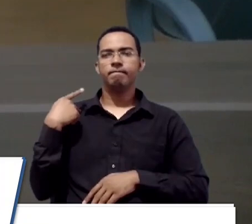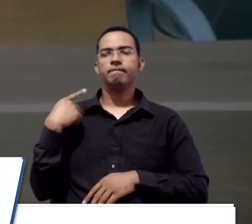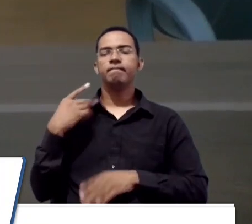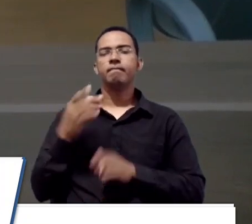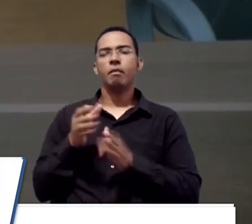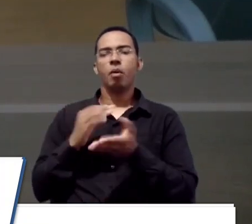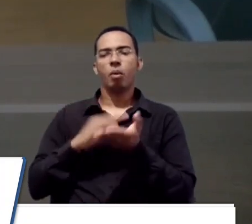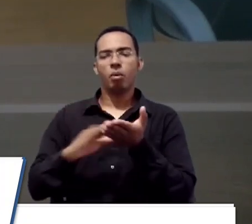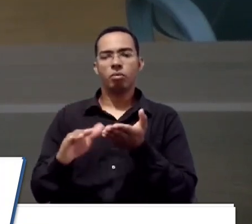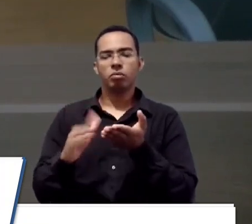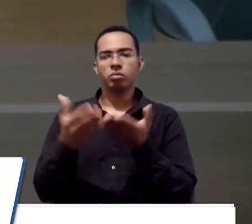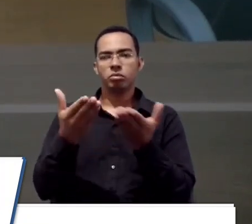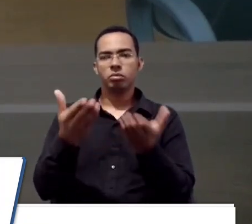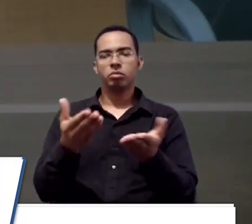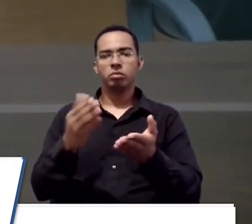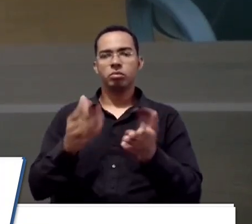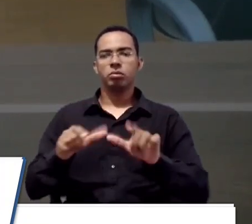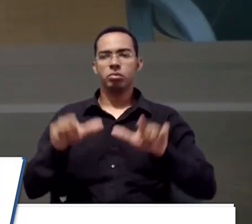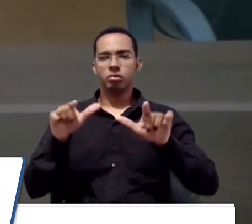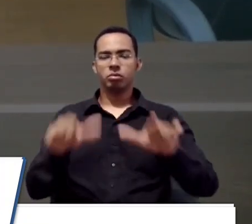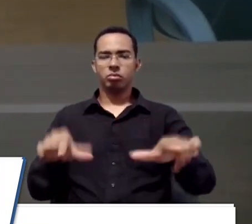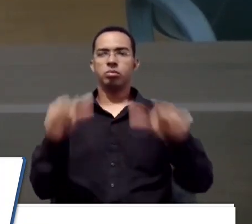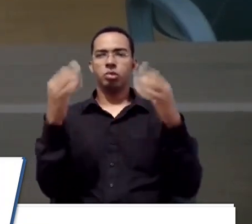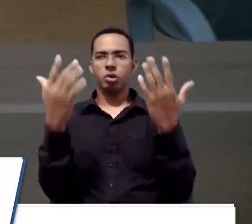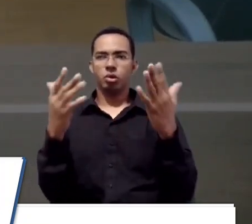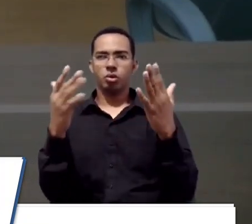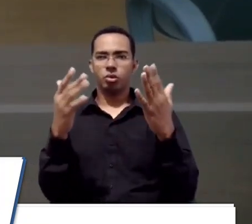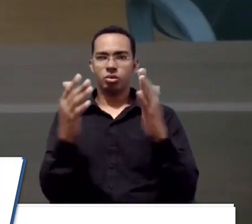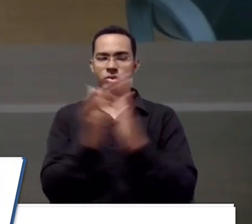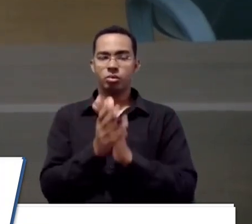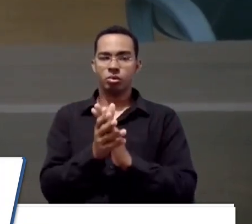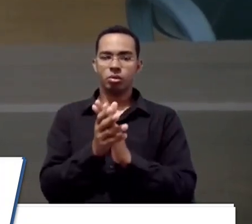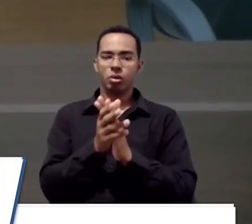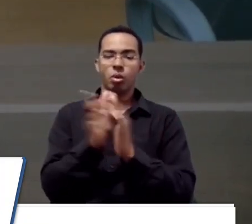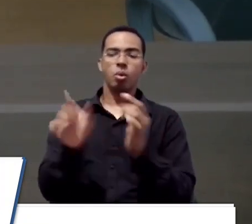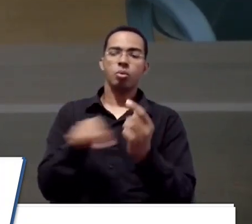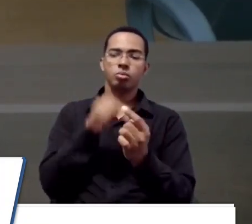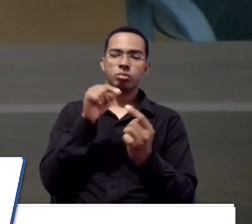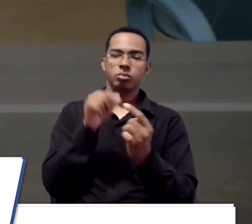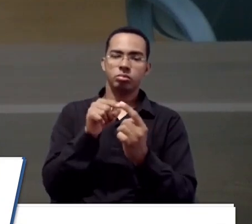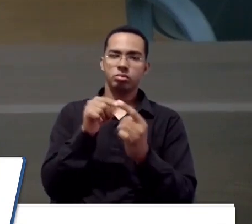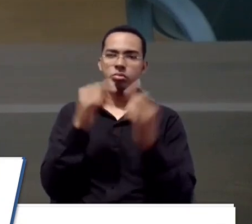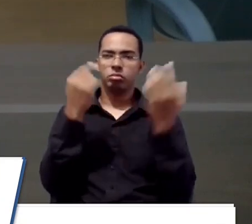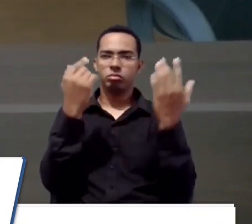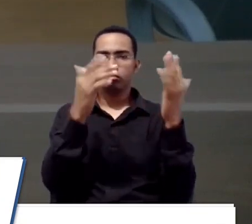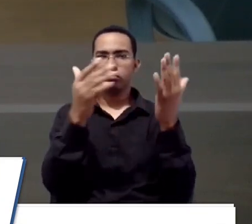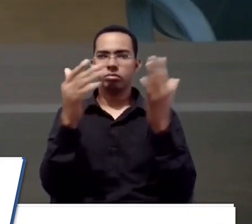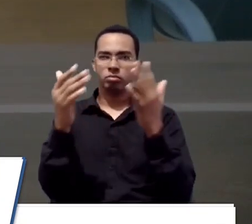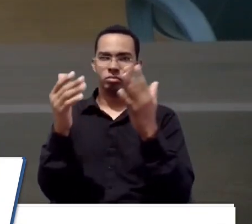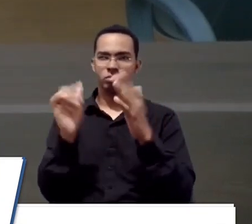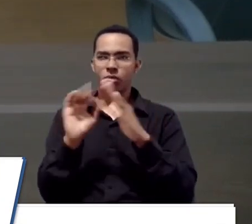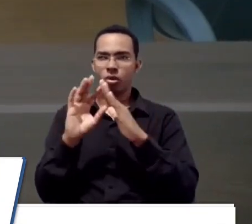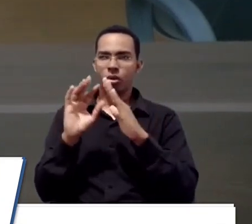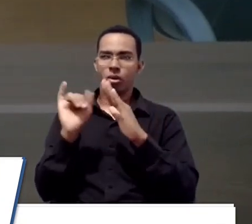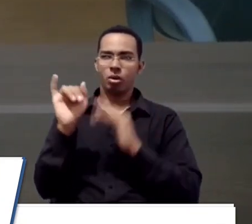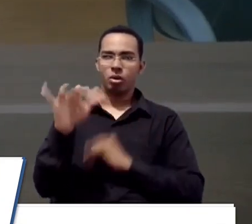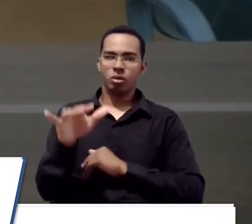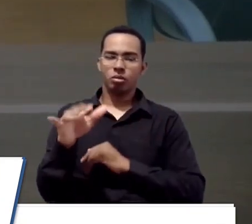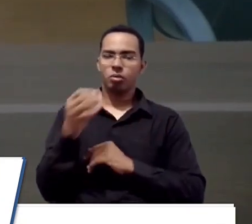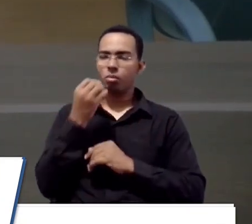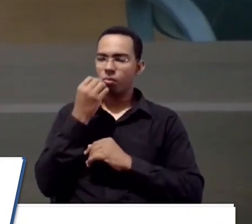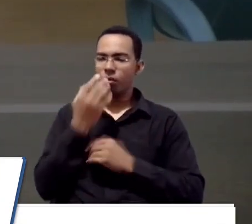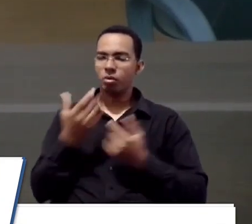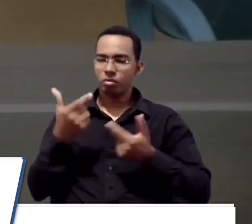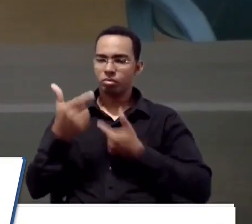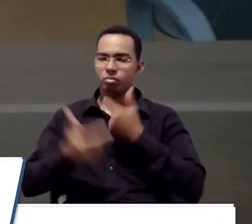a presente moção de congratulações, com o intuito de parabenizar a instituição pelo excelente